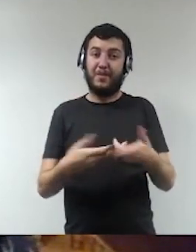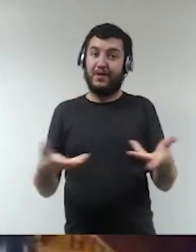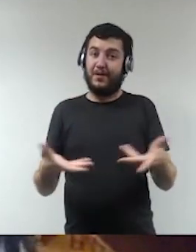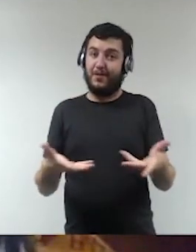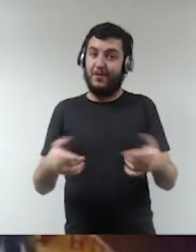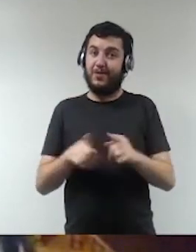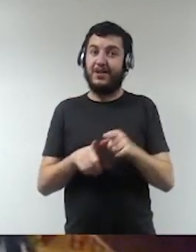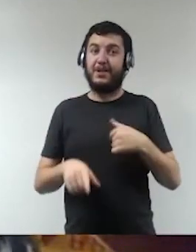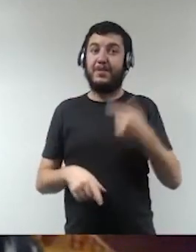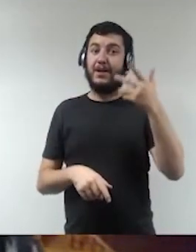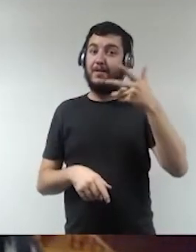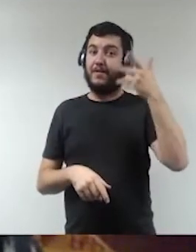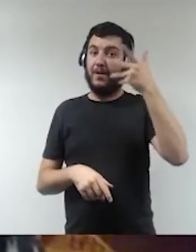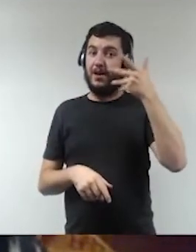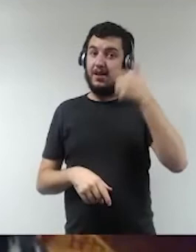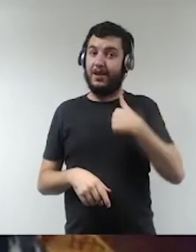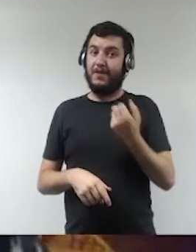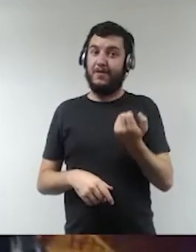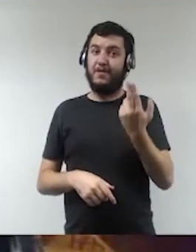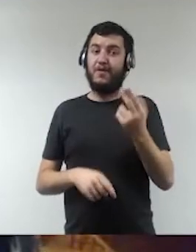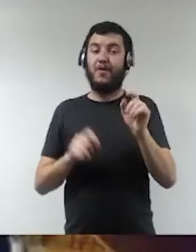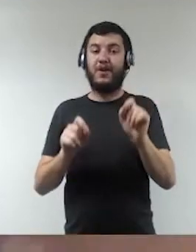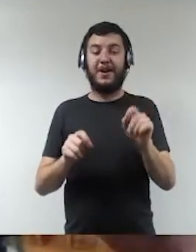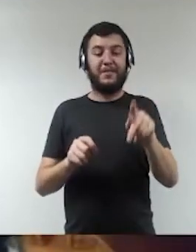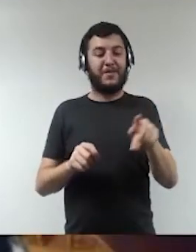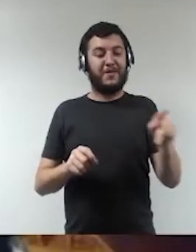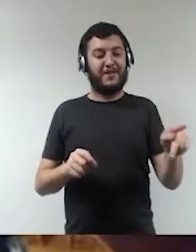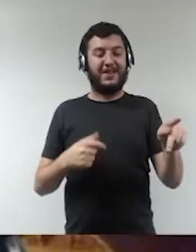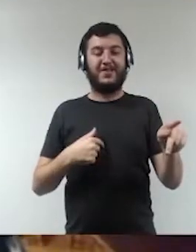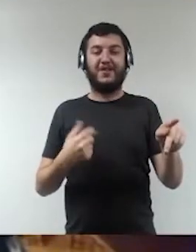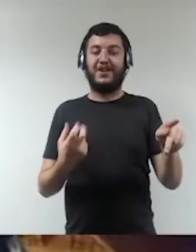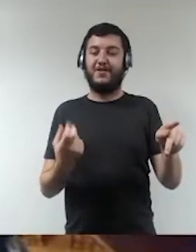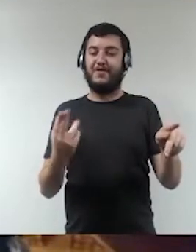minha fala eu vou misturar um pouco de professora, mas